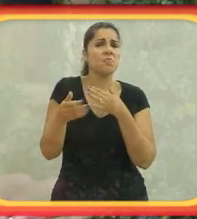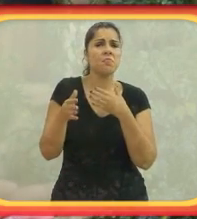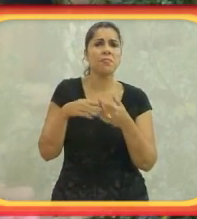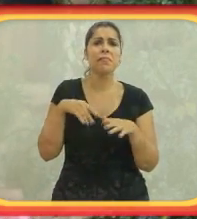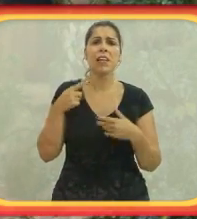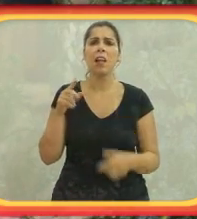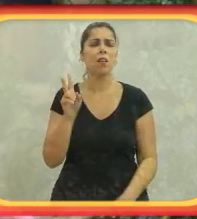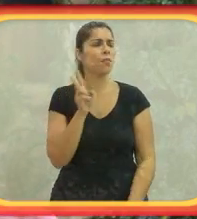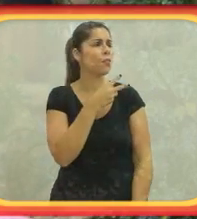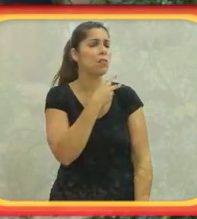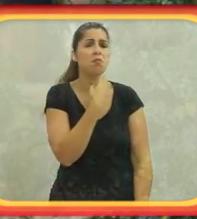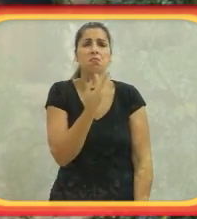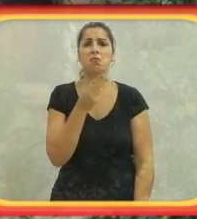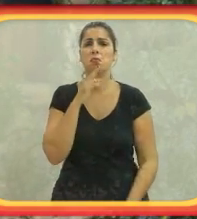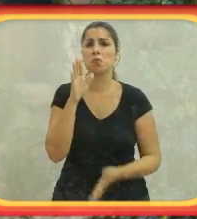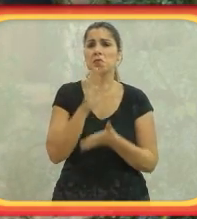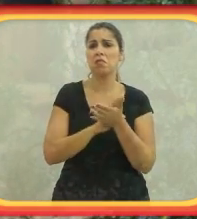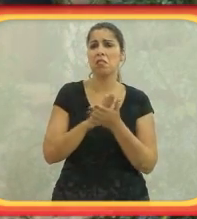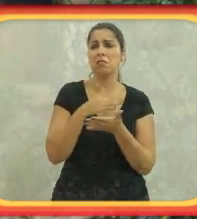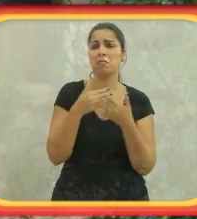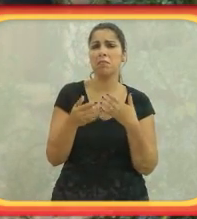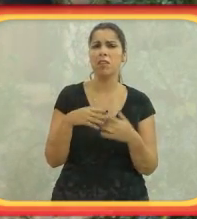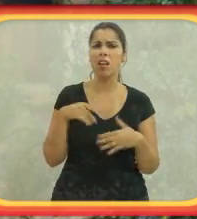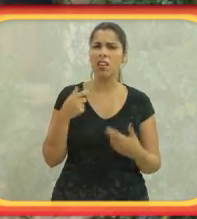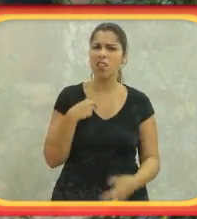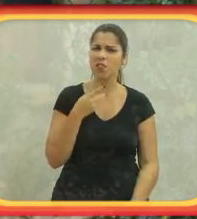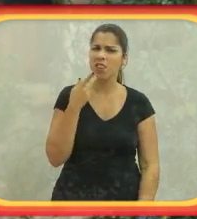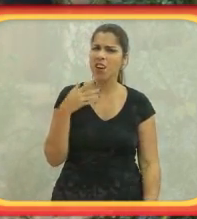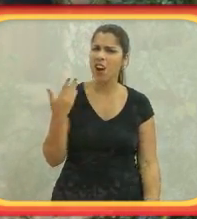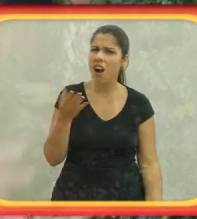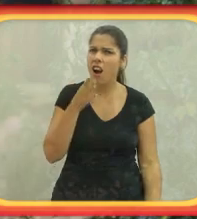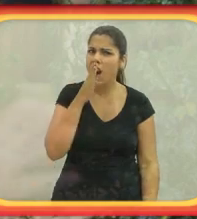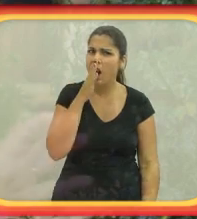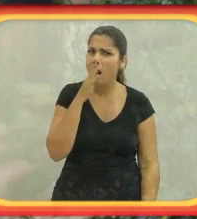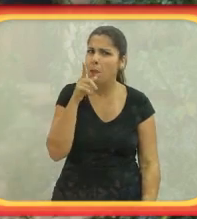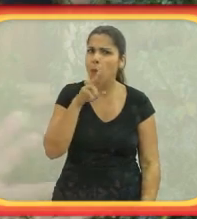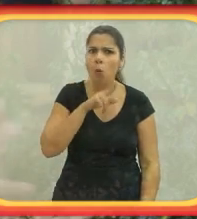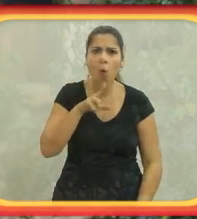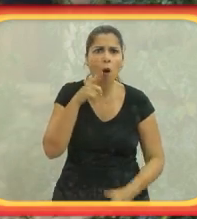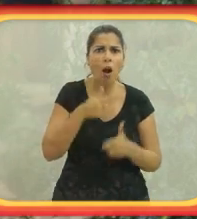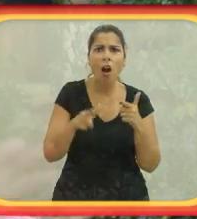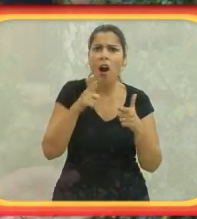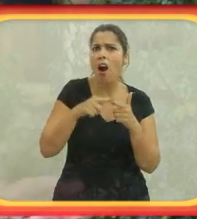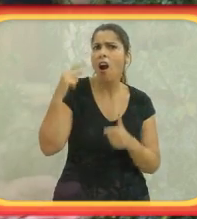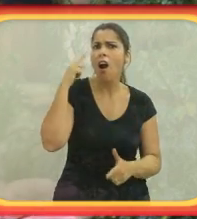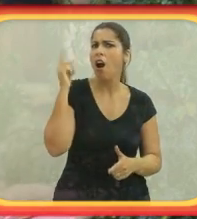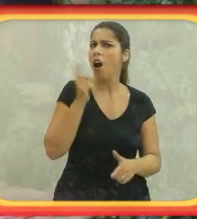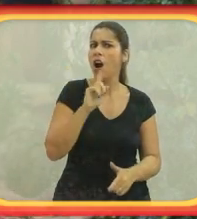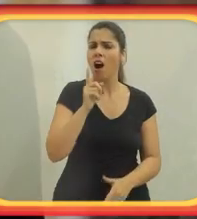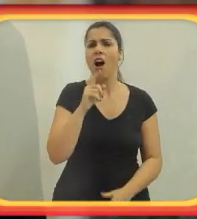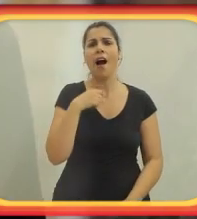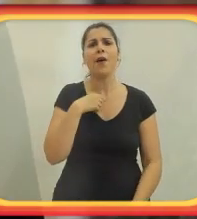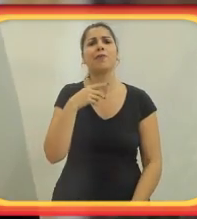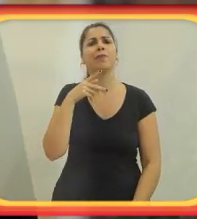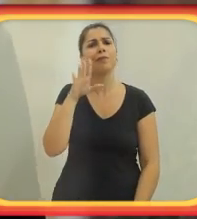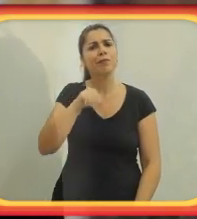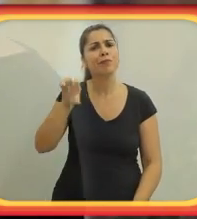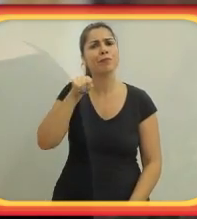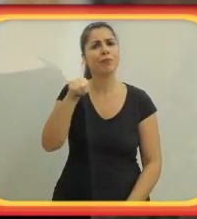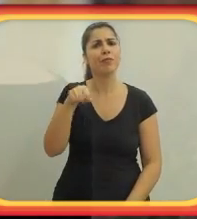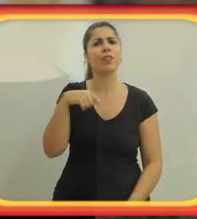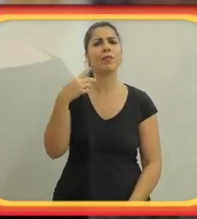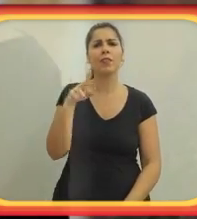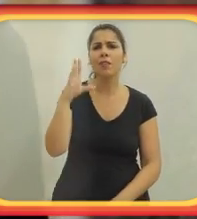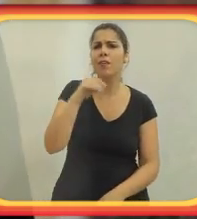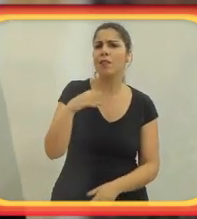acostumada a ouvir. Aí ela virava e respondia. Eu falei assim, caramba, não é problema auditivo. E eu falava com ela,